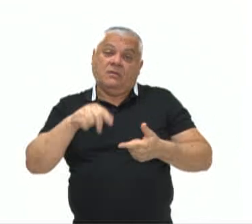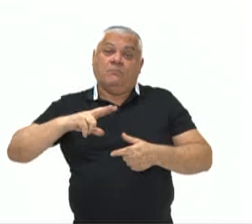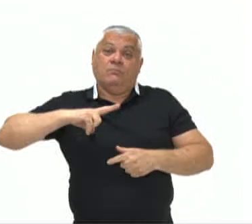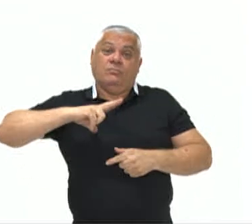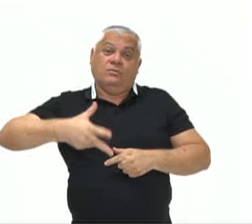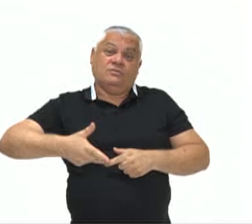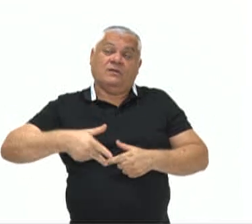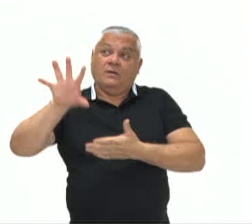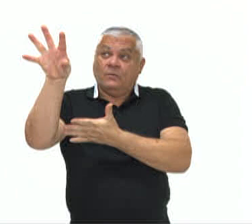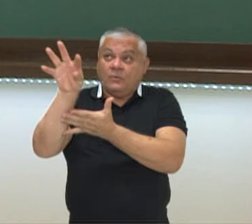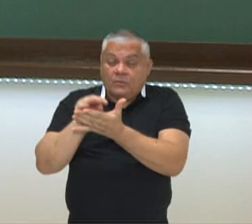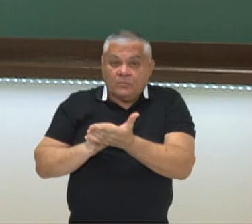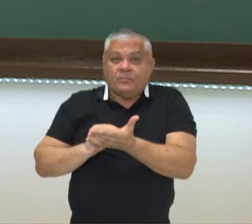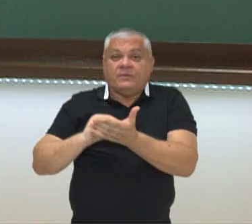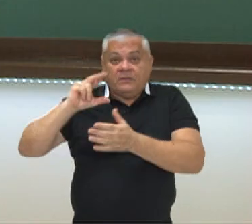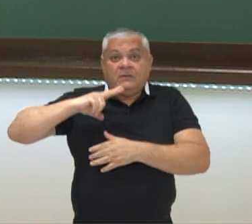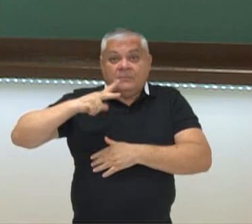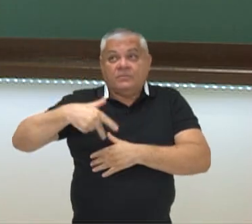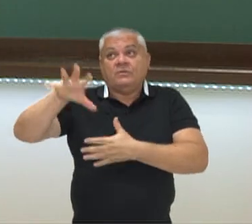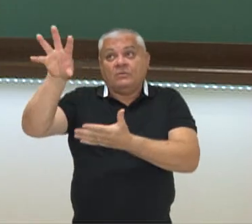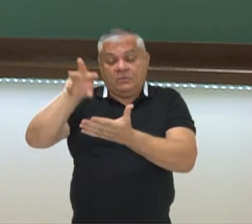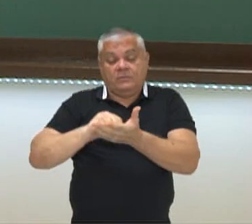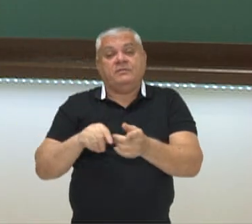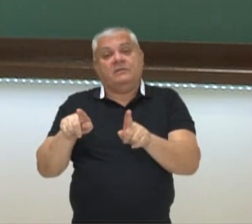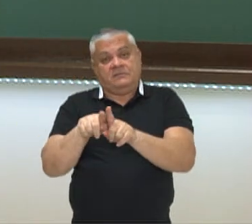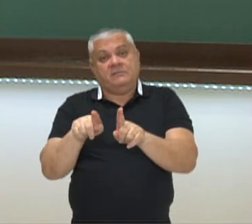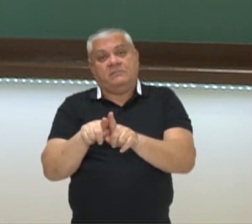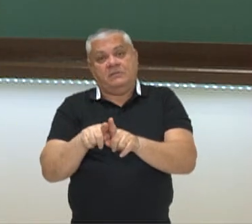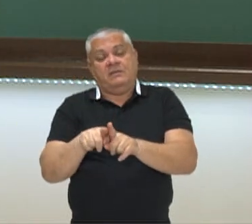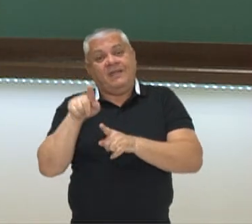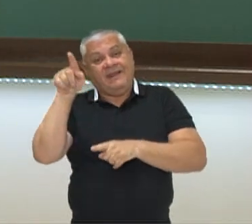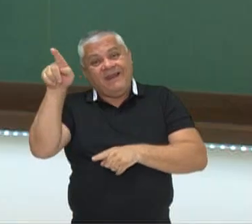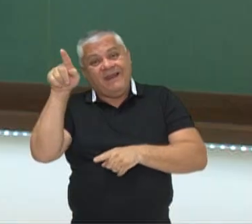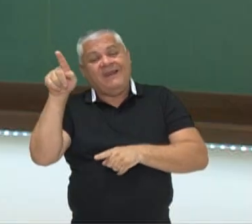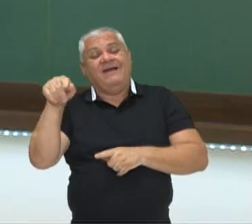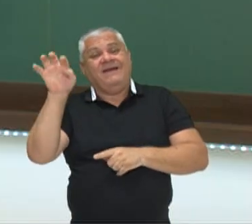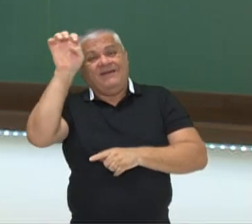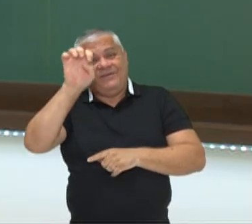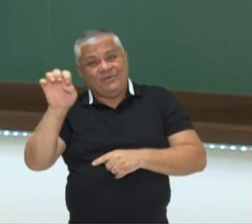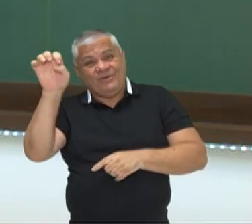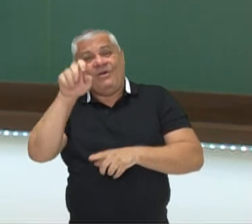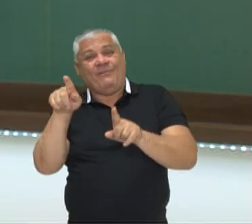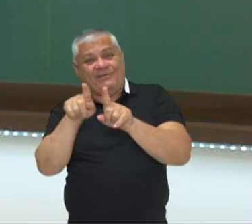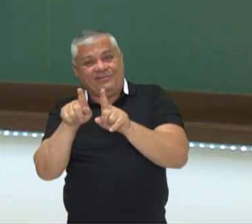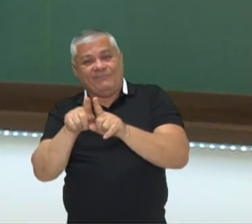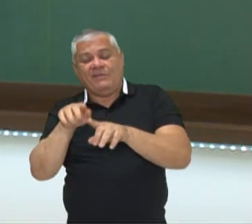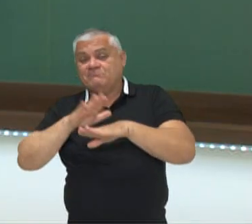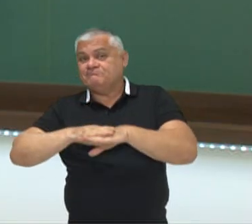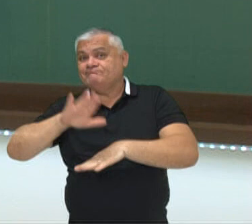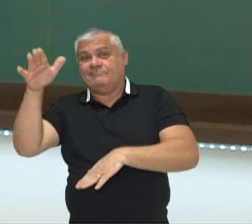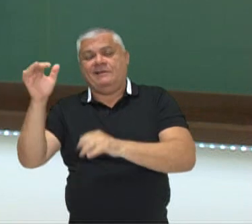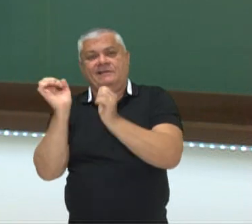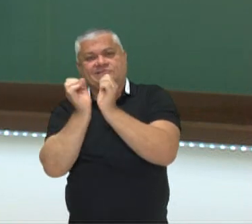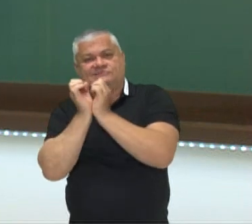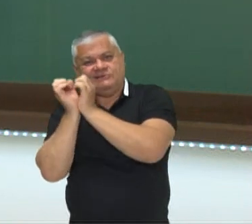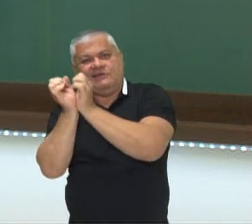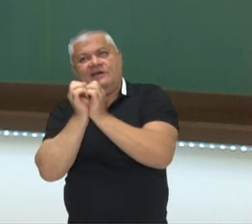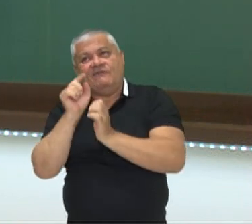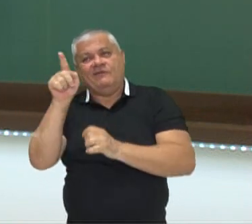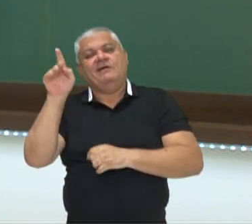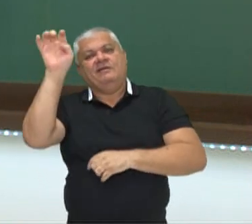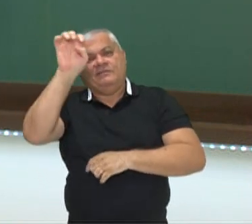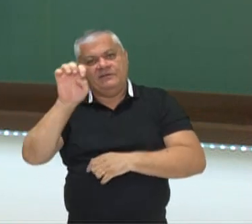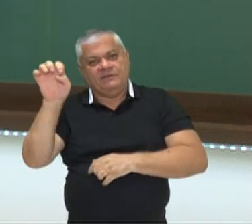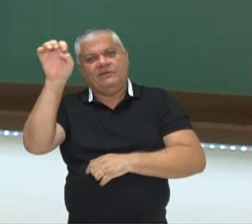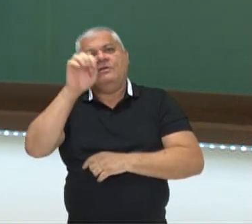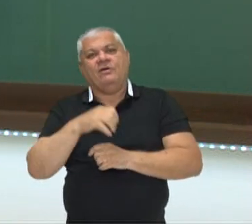português, que foi altamente eurocêntrico, né, em todo o processo de colonização. Né, a escravidão foi uma linha muito tênue,